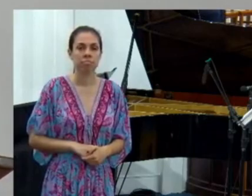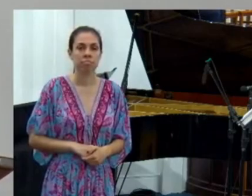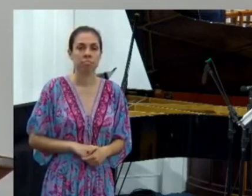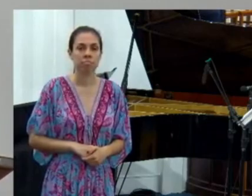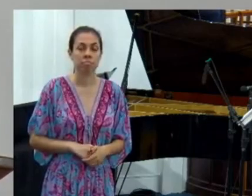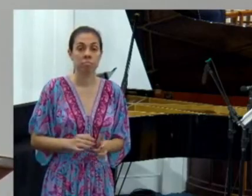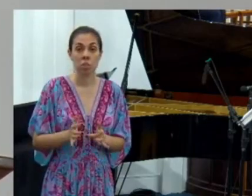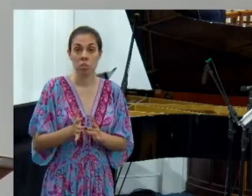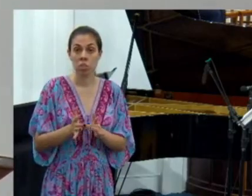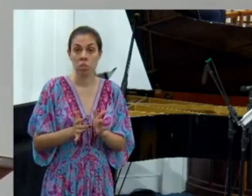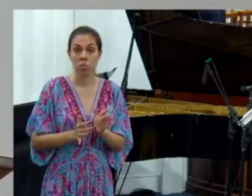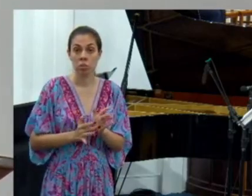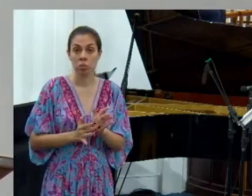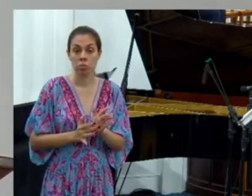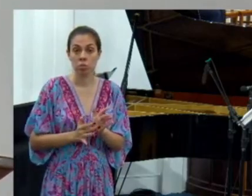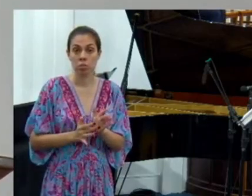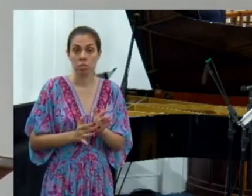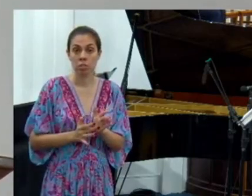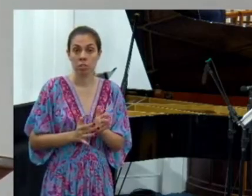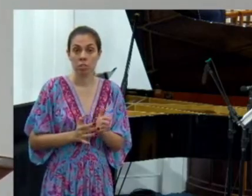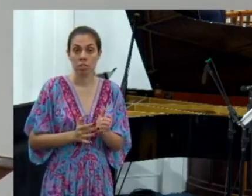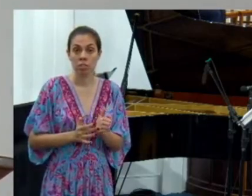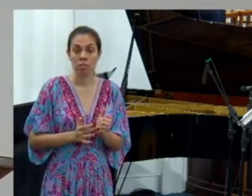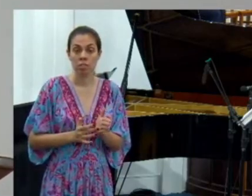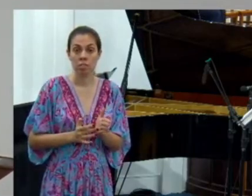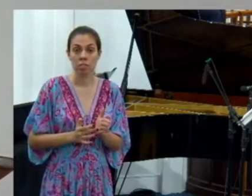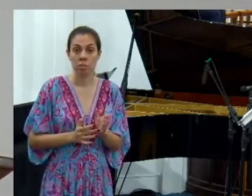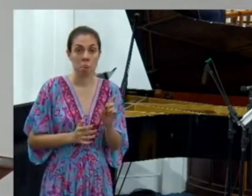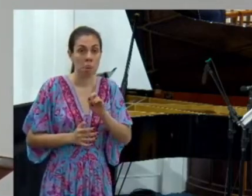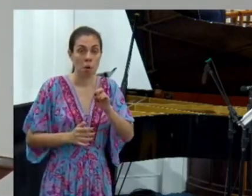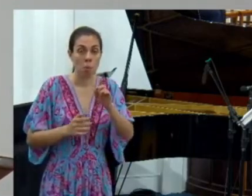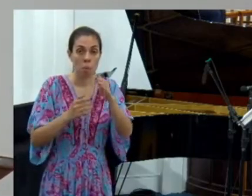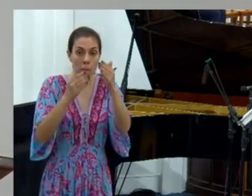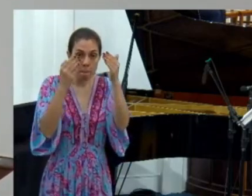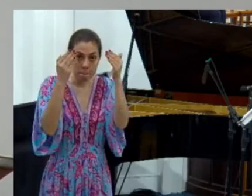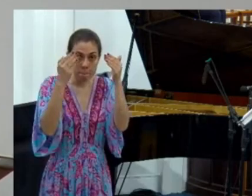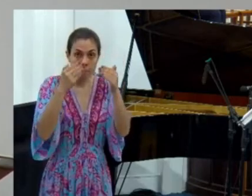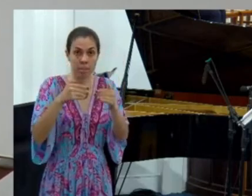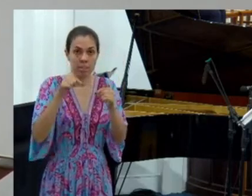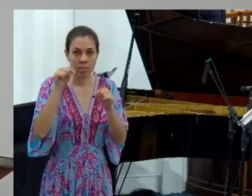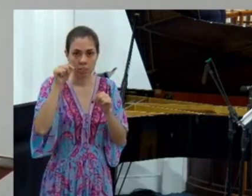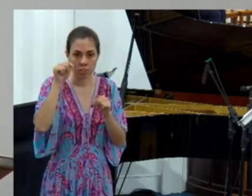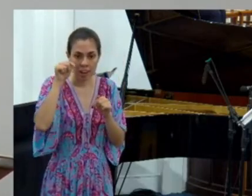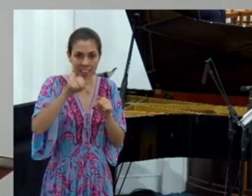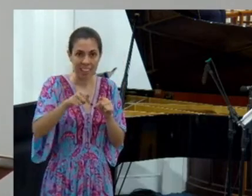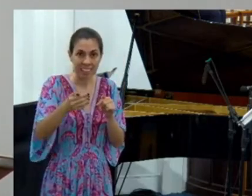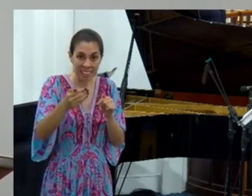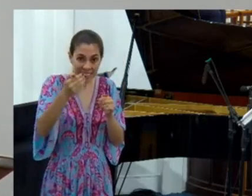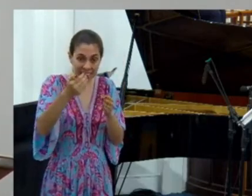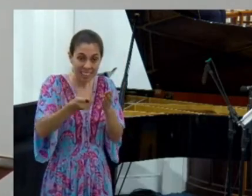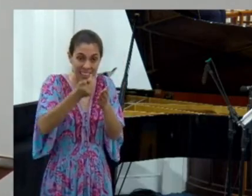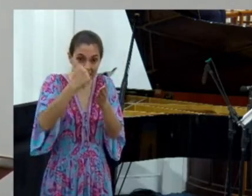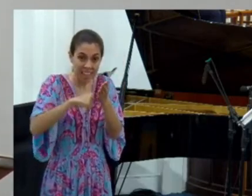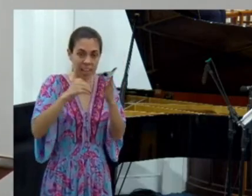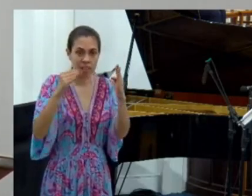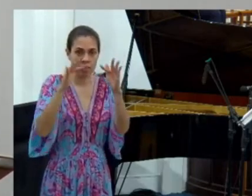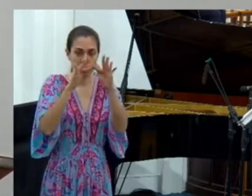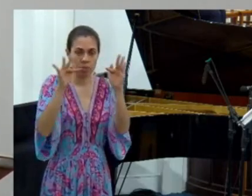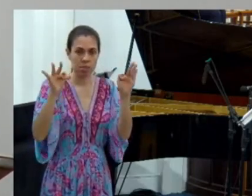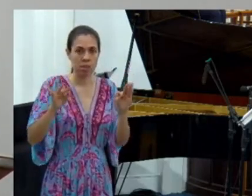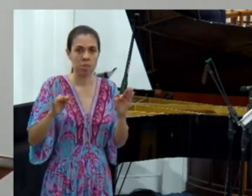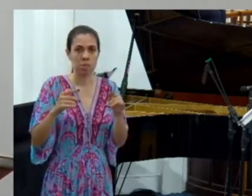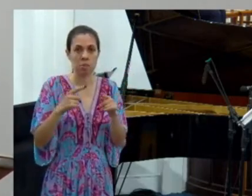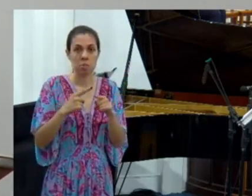Significava que o Deus que um dia desenhou um projeto de um santuário para ter um véu, um projeto de um